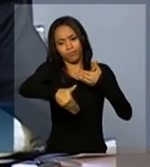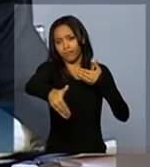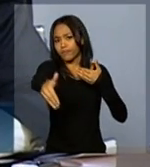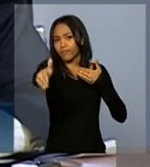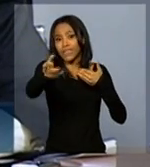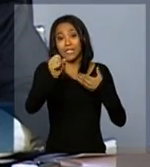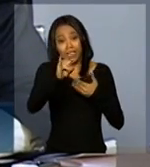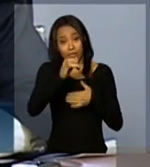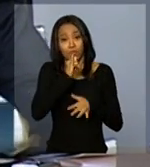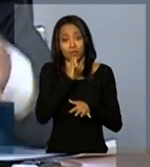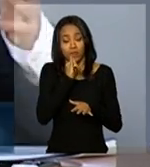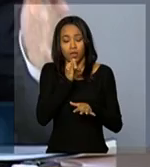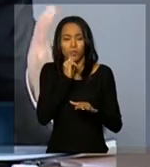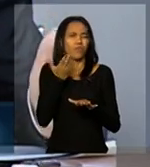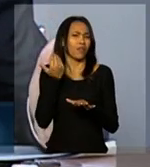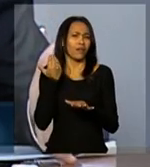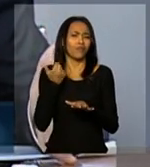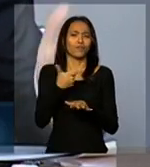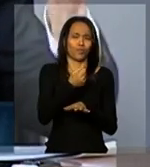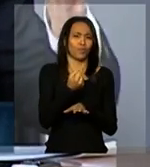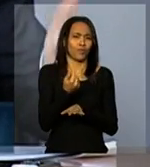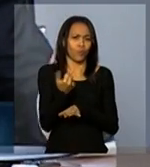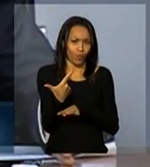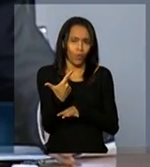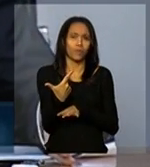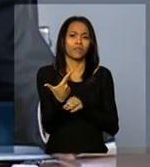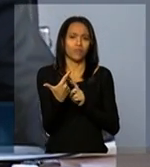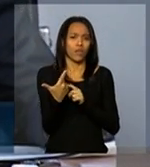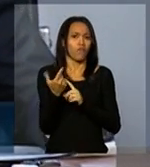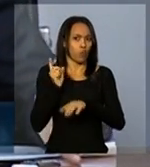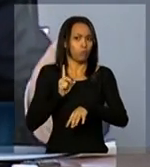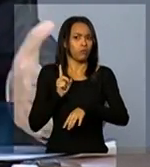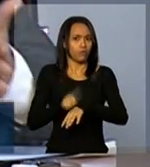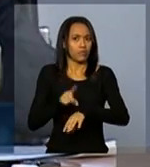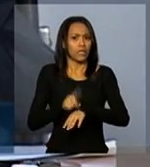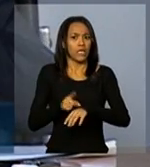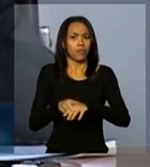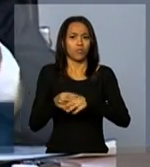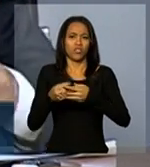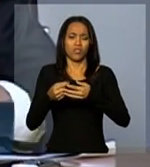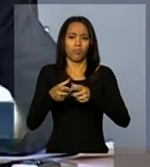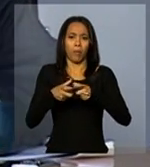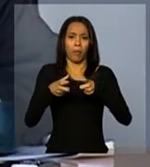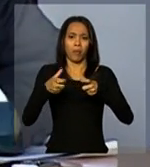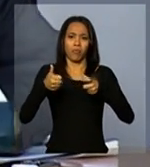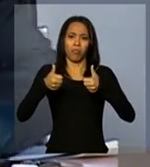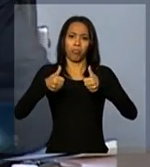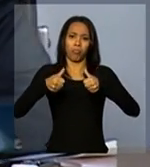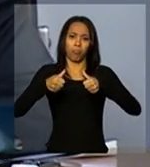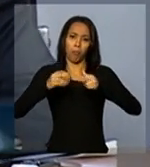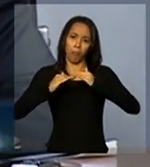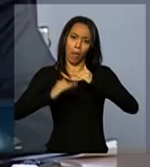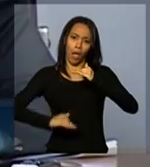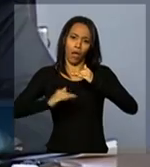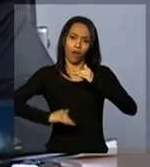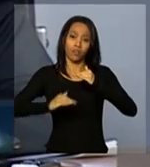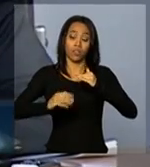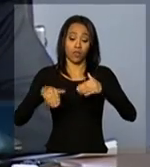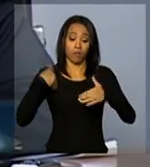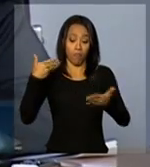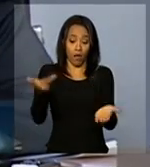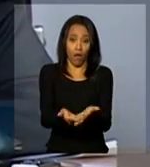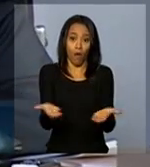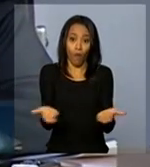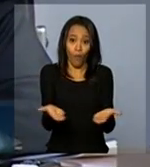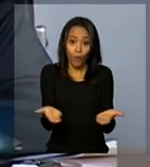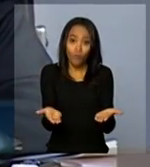pegarmos desde 2012, que foi um momento de crescimento mais baixo, para este momento a trajetória